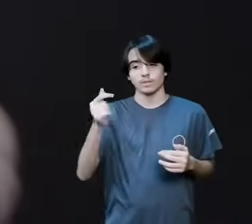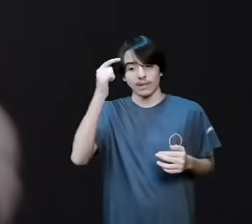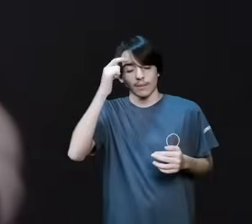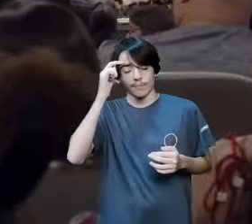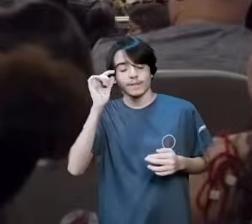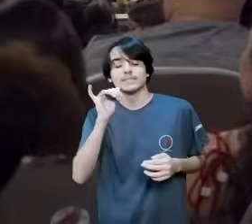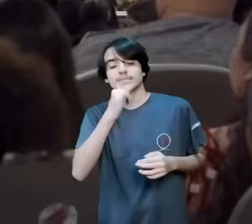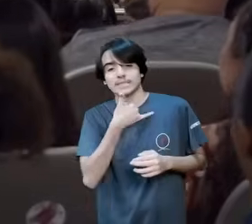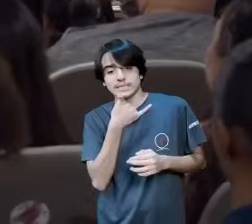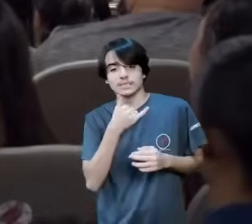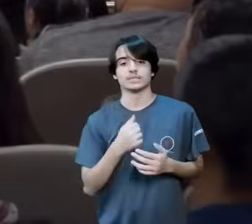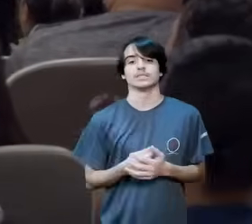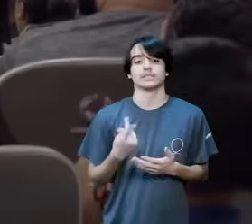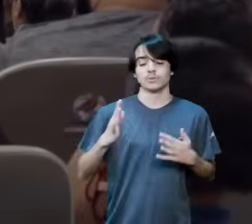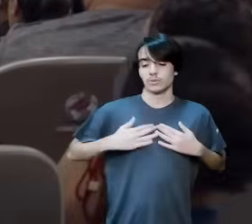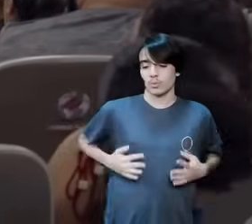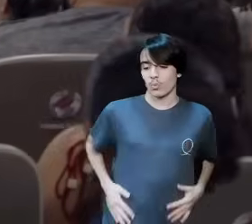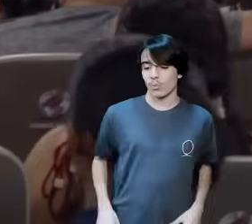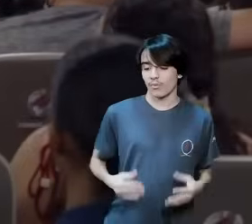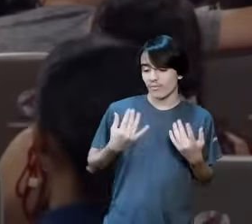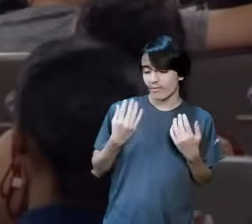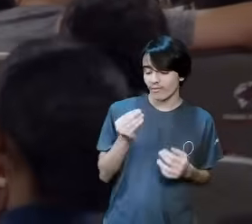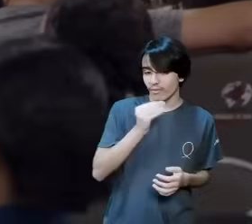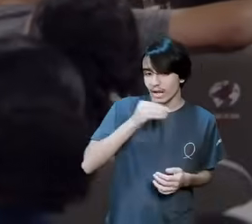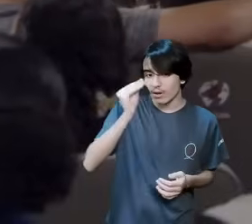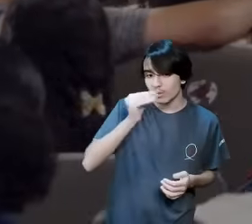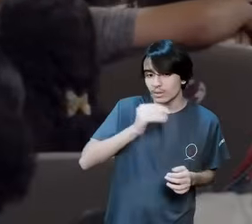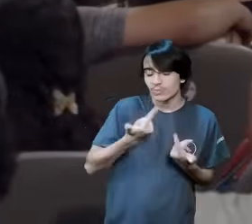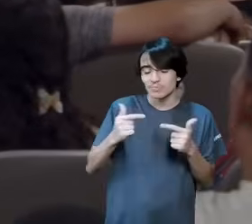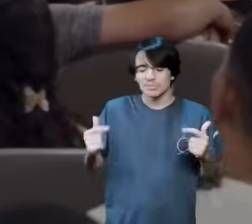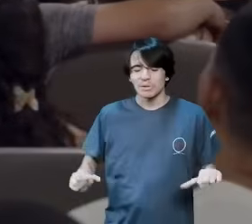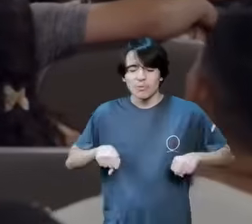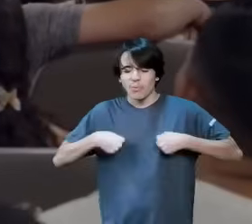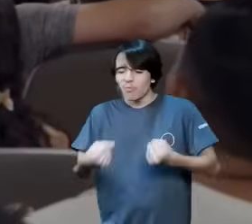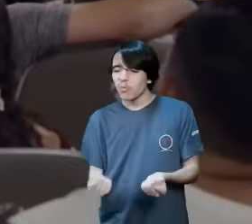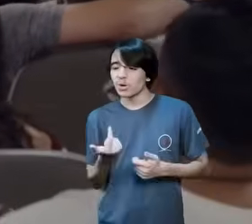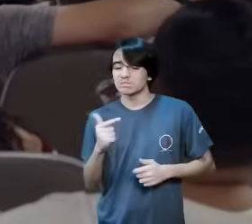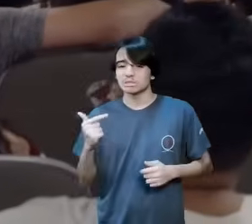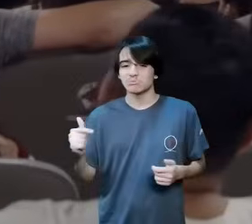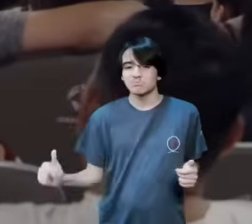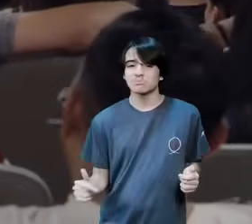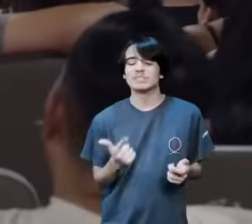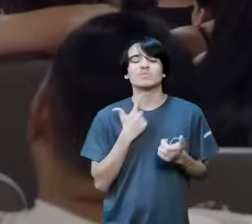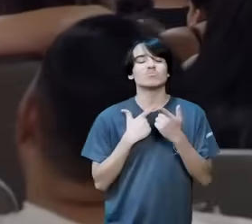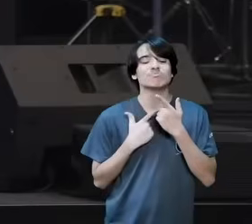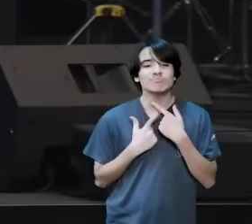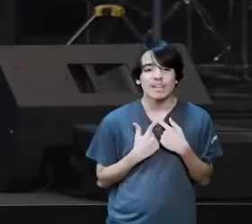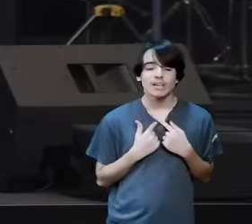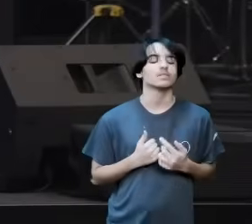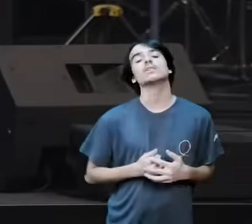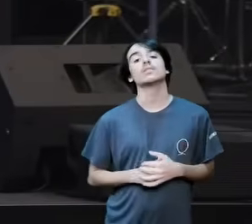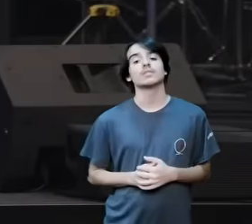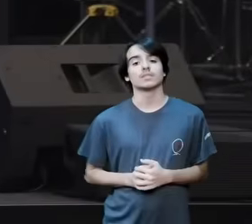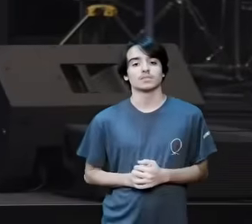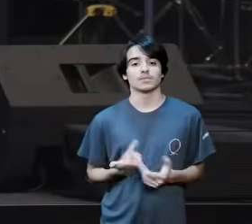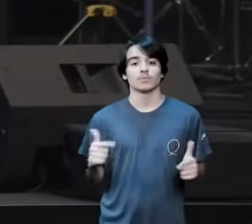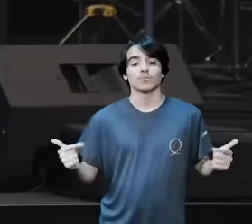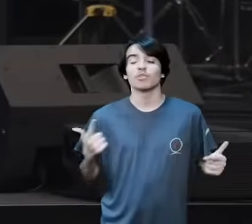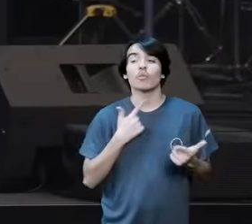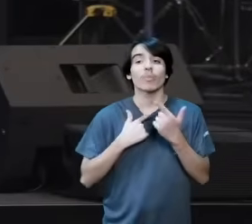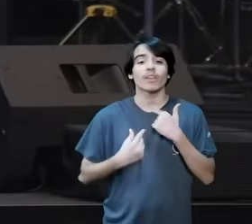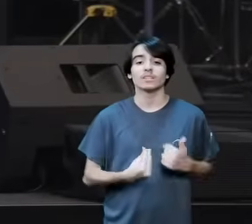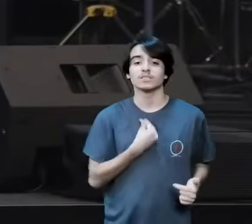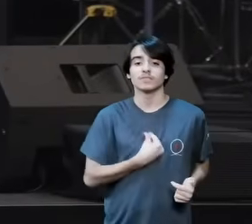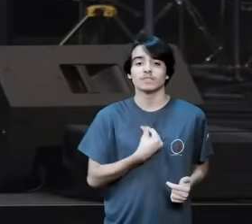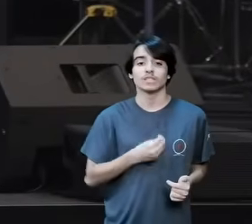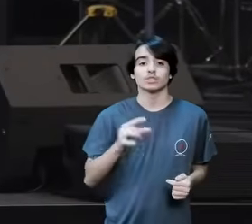quando seu espírito está abatido, não há mais força, não há mais vigor, não há mais desejo, não há mais desejo de vida, só